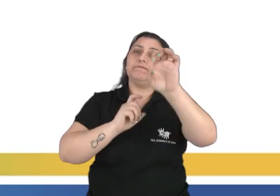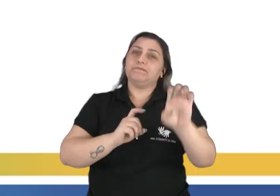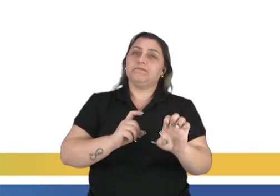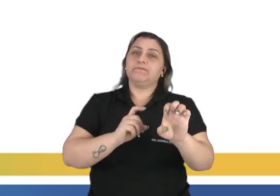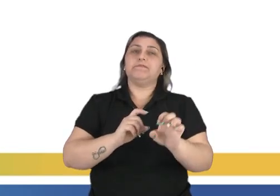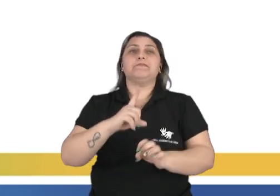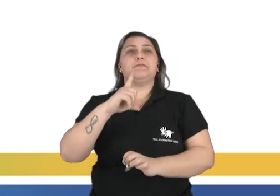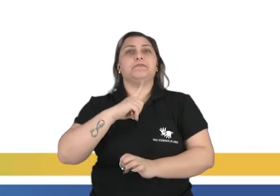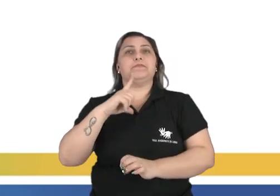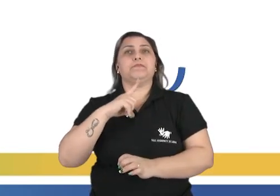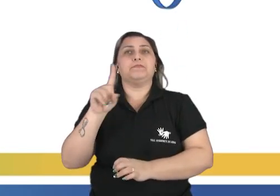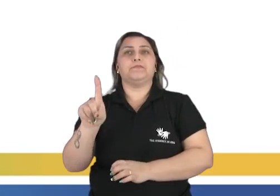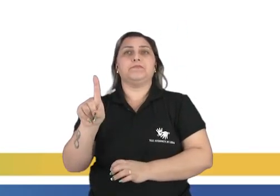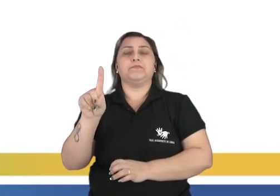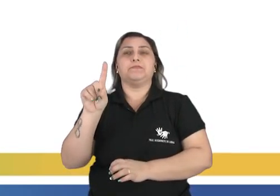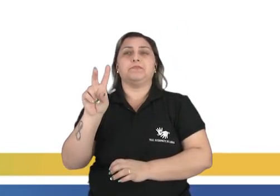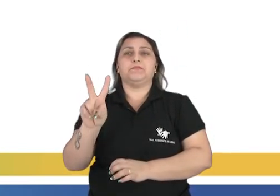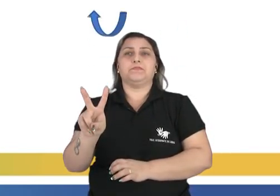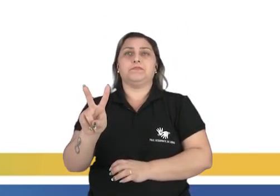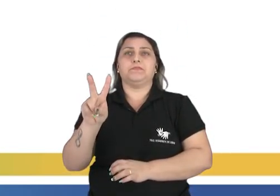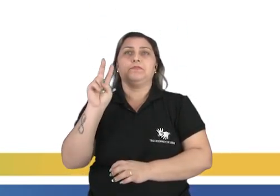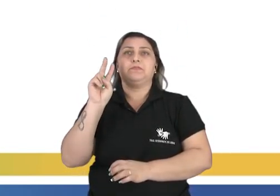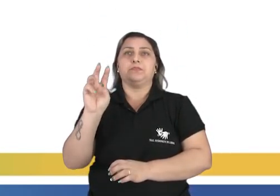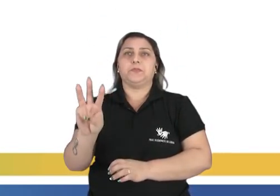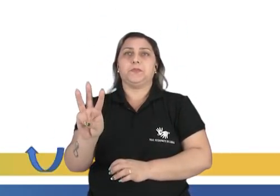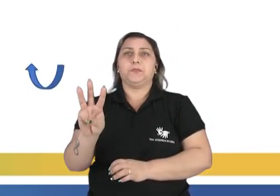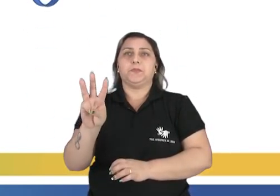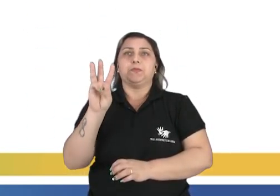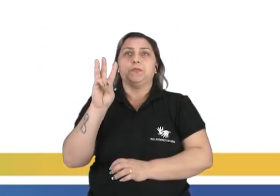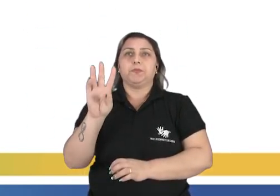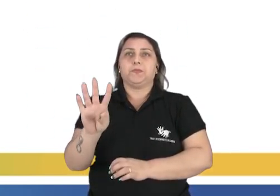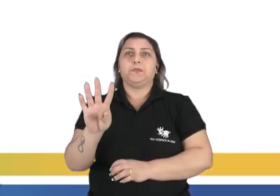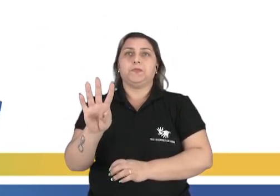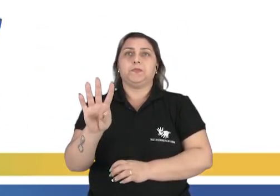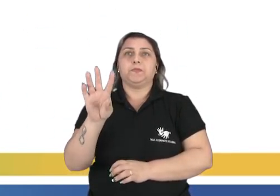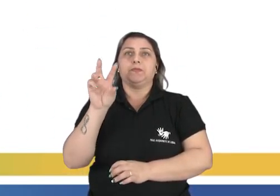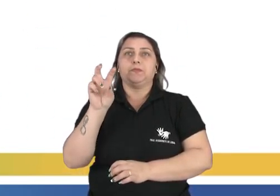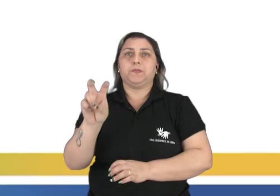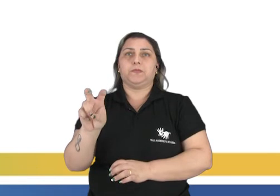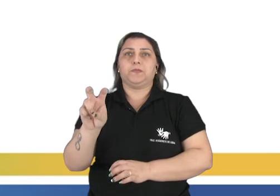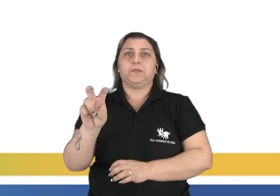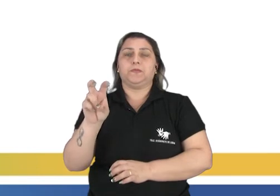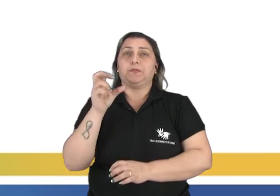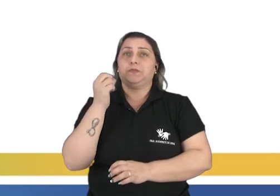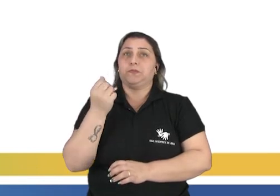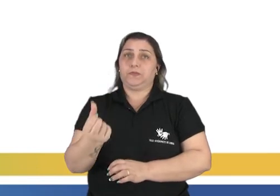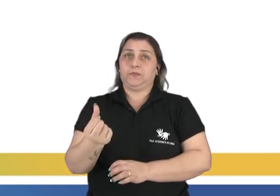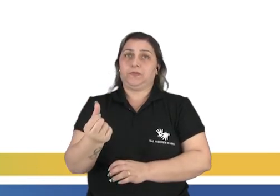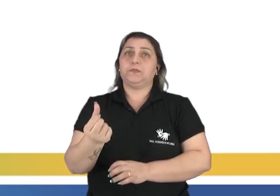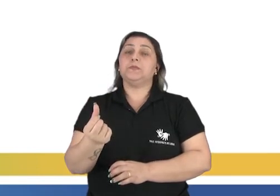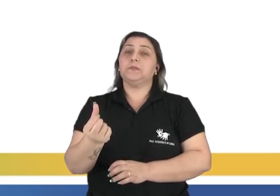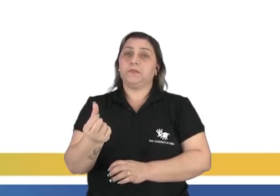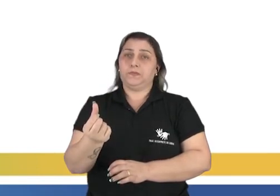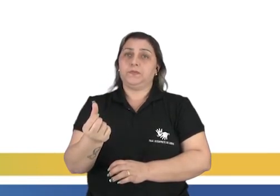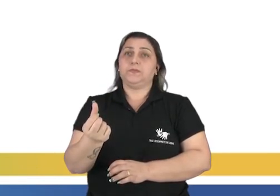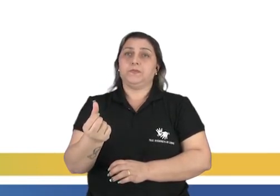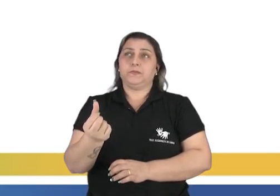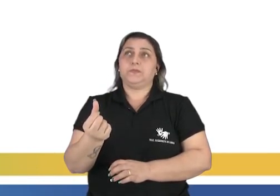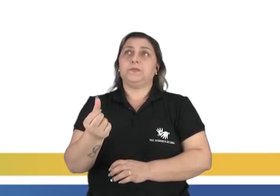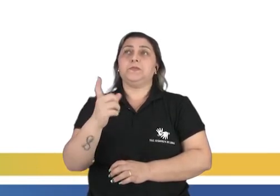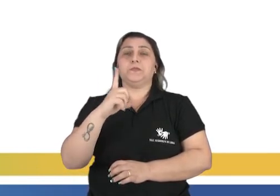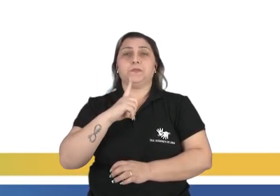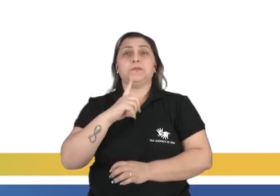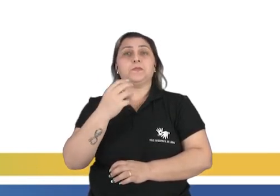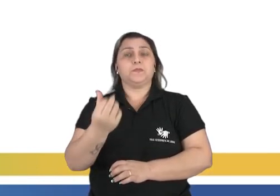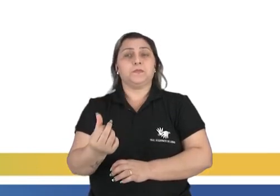né? Nós temos aqui 1, 2, 3, 4, 5, 6. Nós